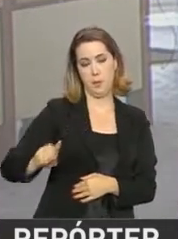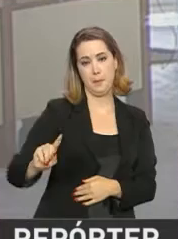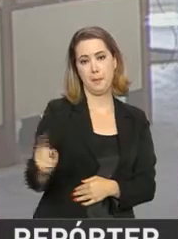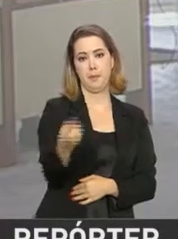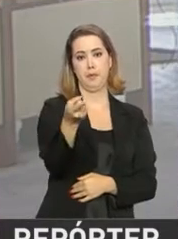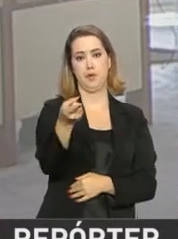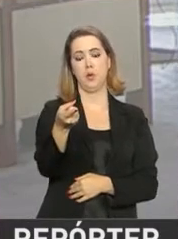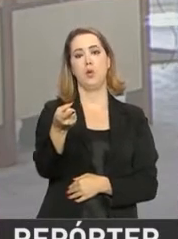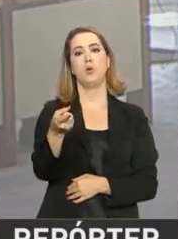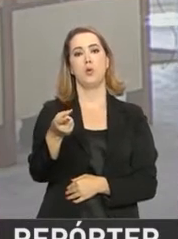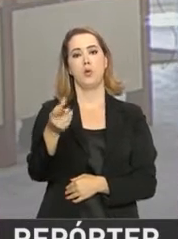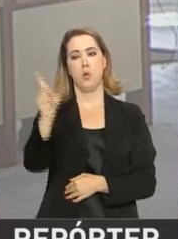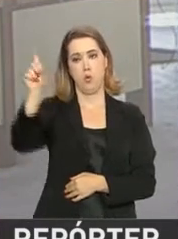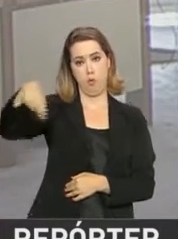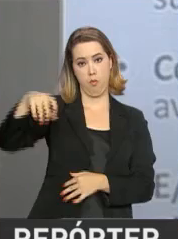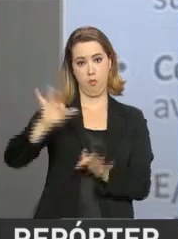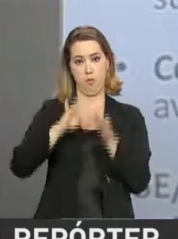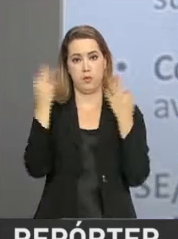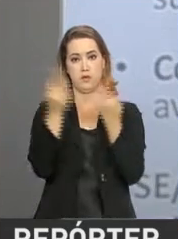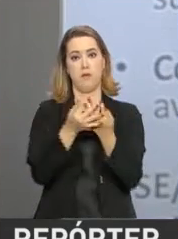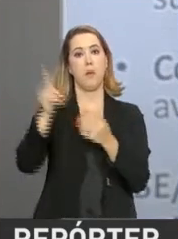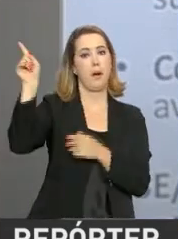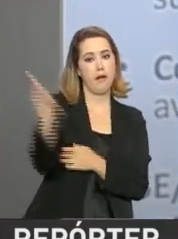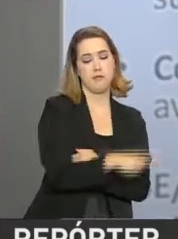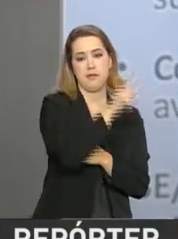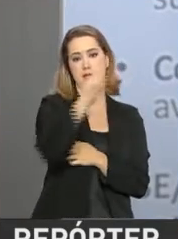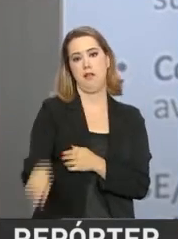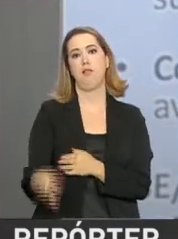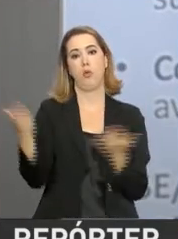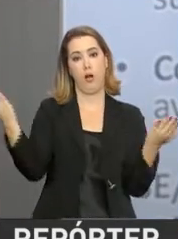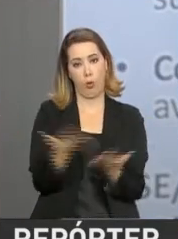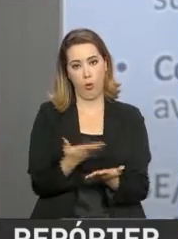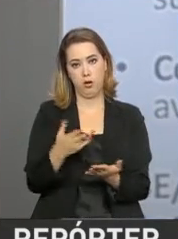cancelados já na folha de novembro